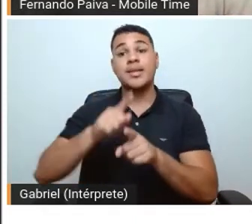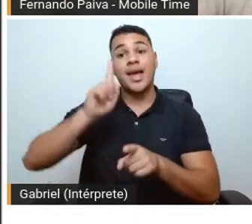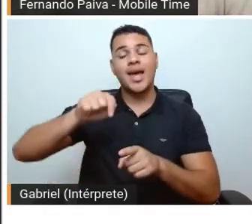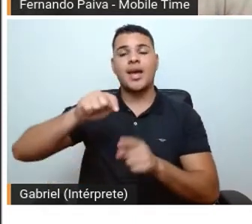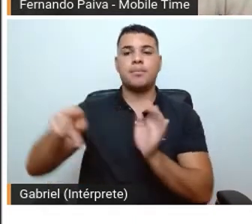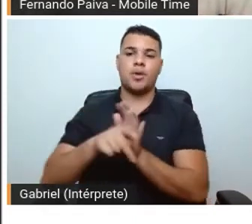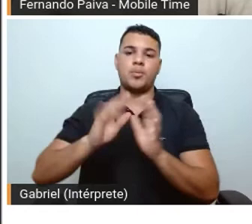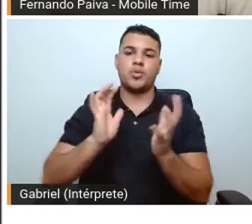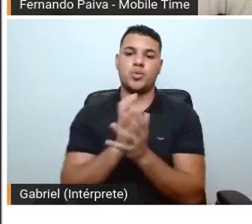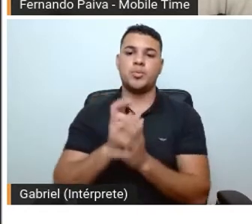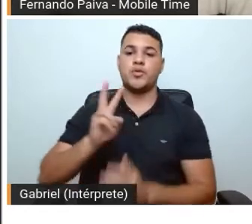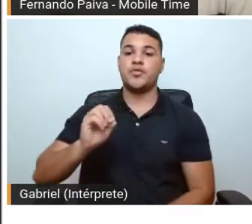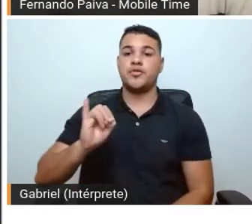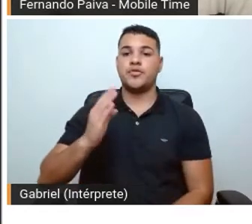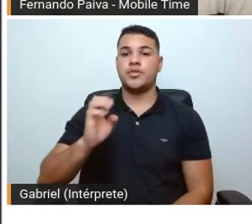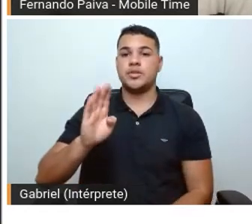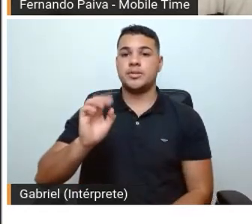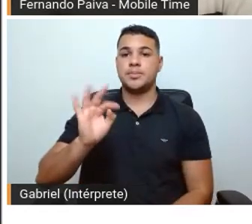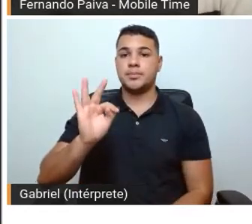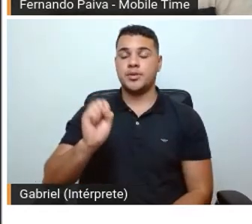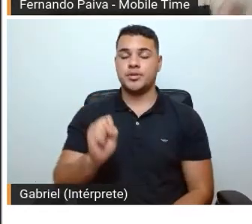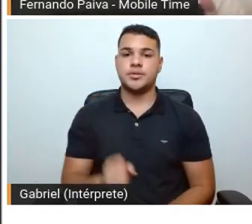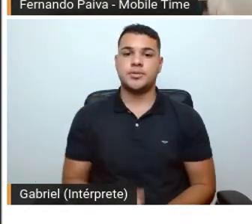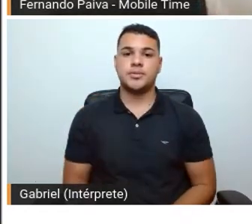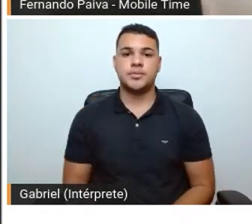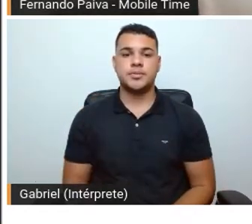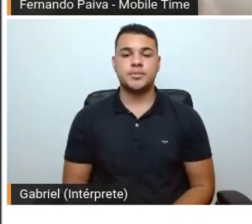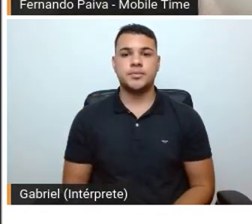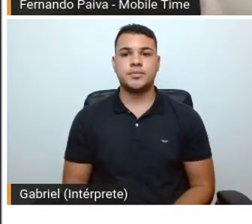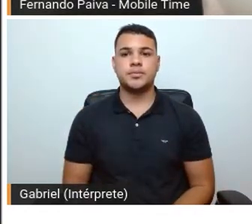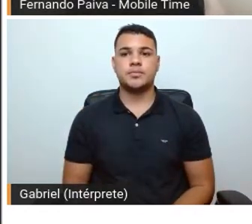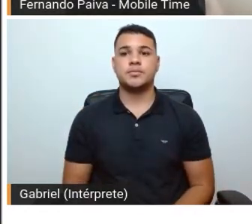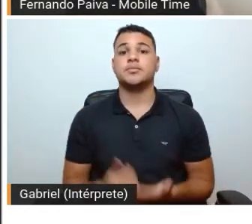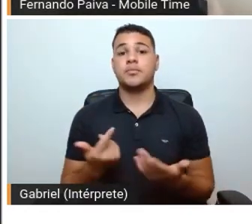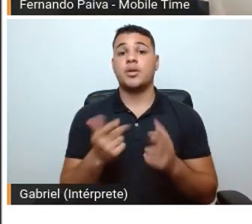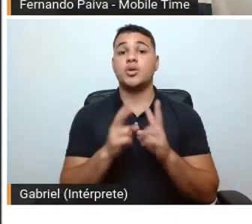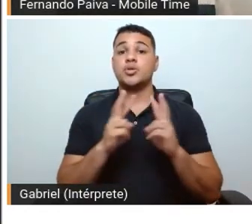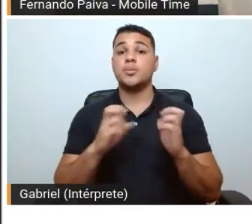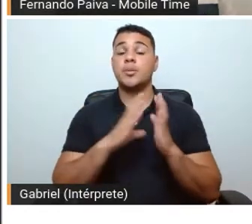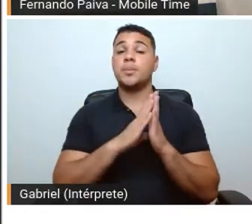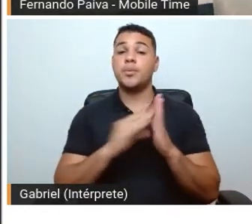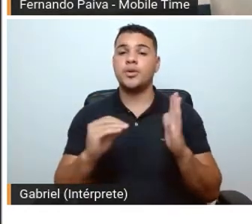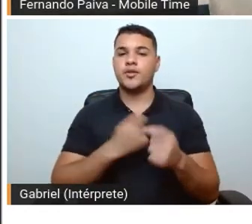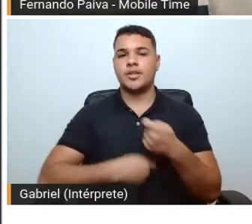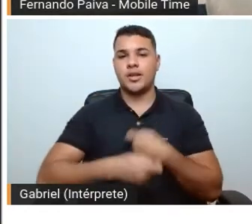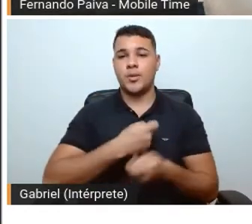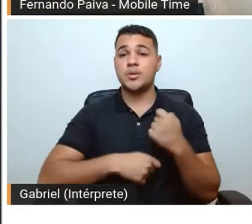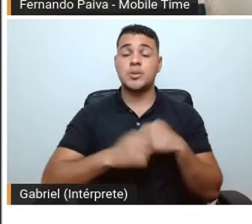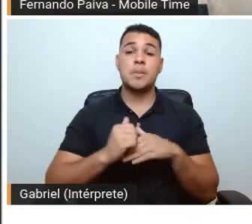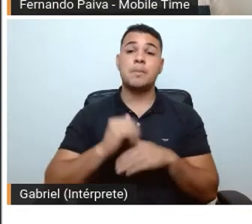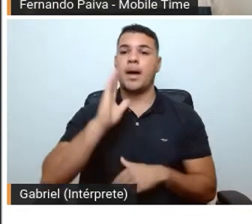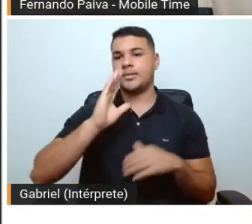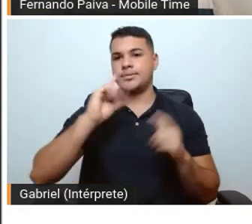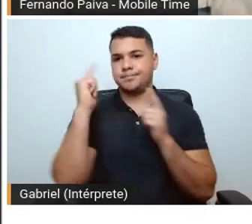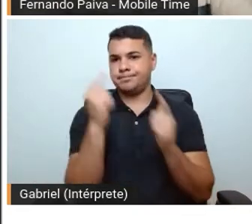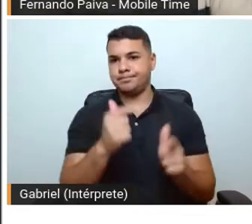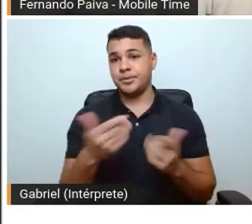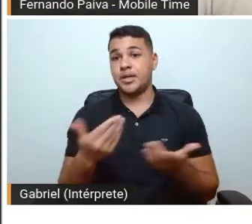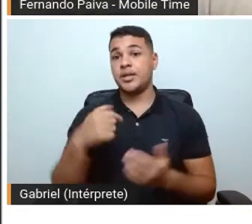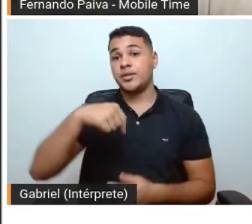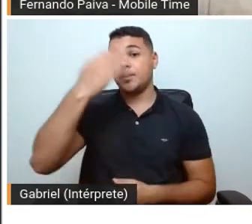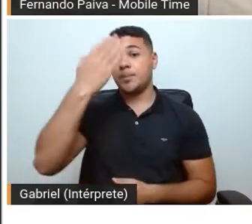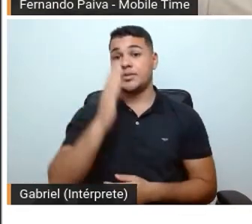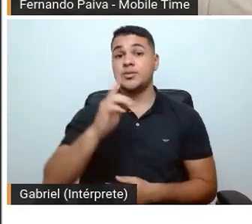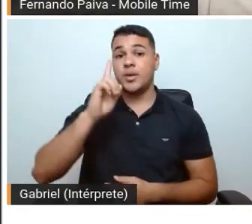outros nomes e a sobre modelos de negócio mais comum entre os produtores de voz aqui no Brasil nesse momento é